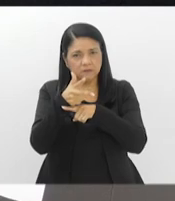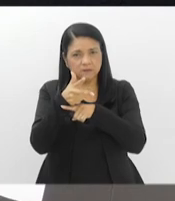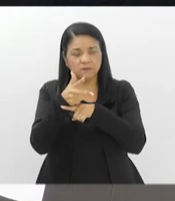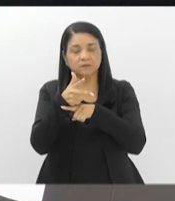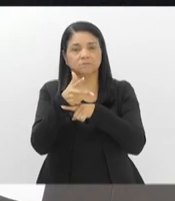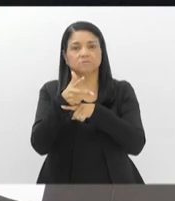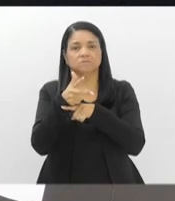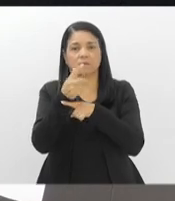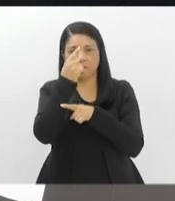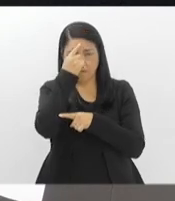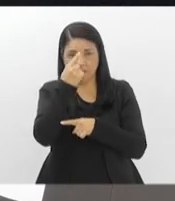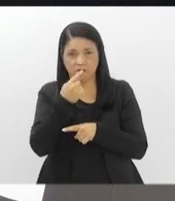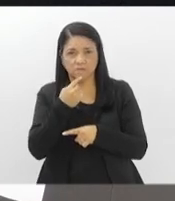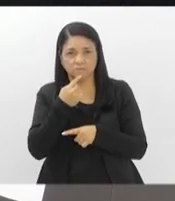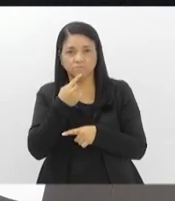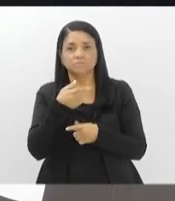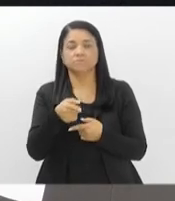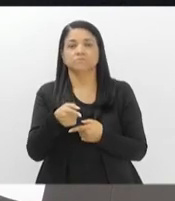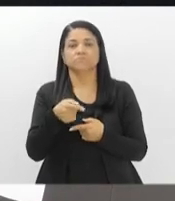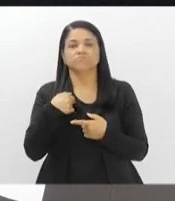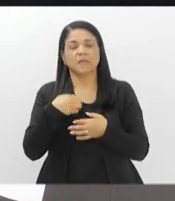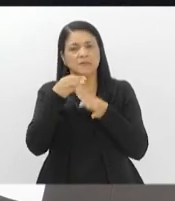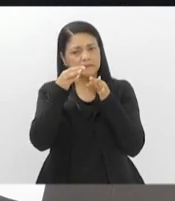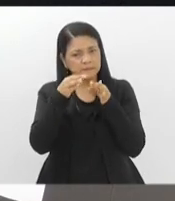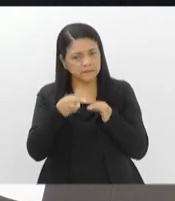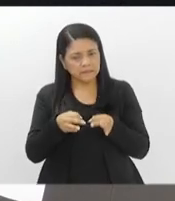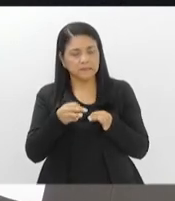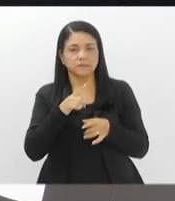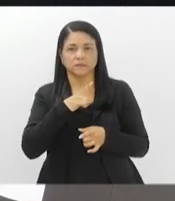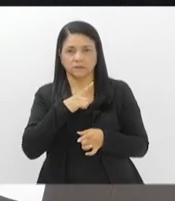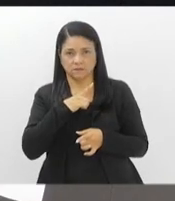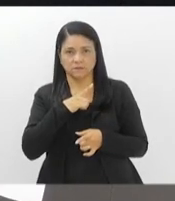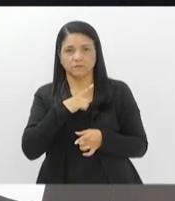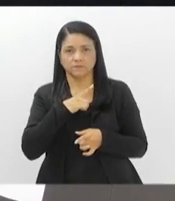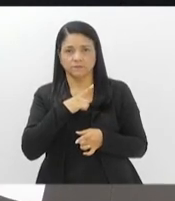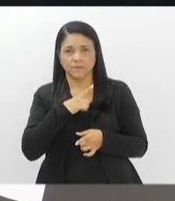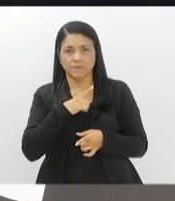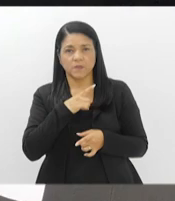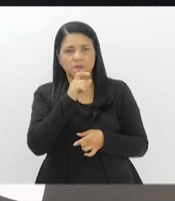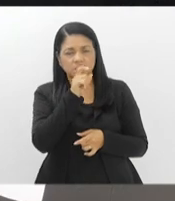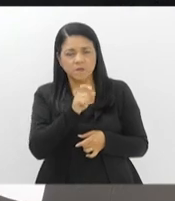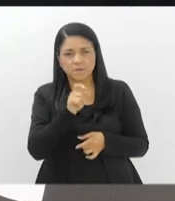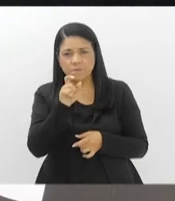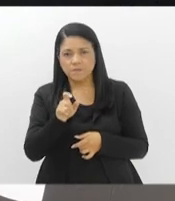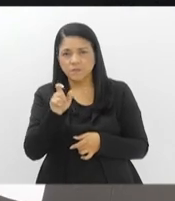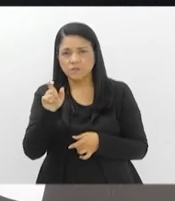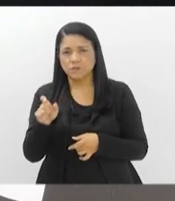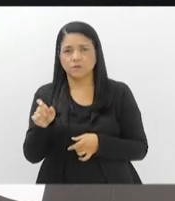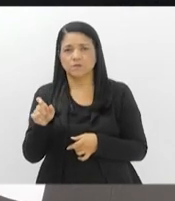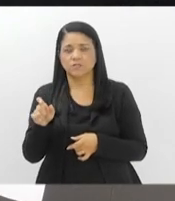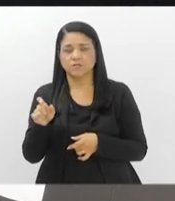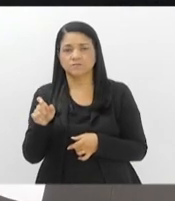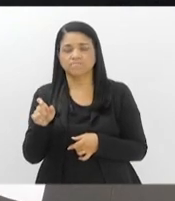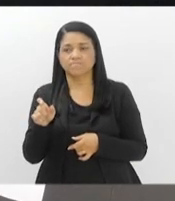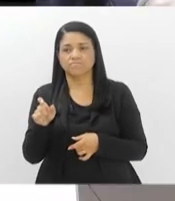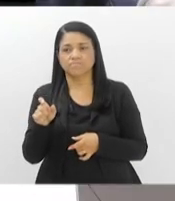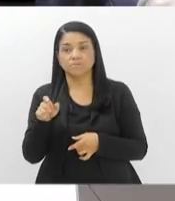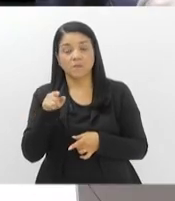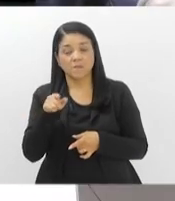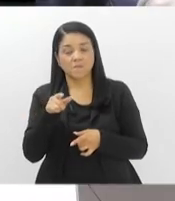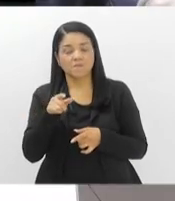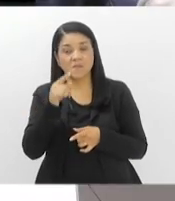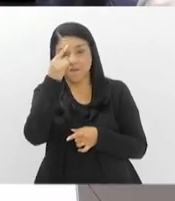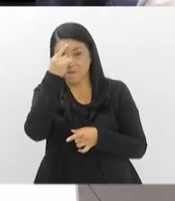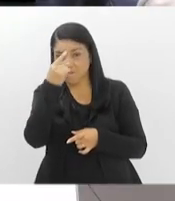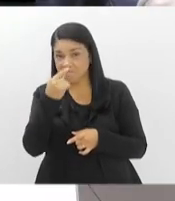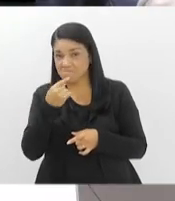ali eu tenho certeza que as pessoas foram pegar as imagens mais tranquilas nós estamos